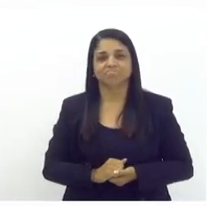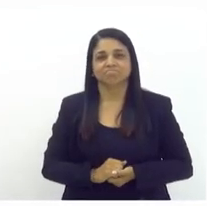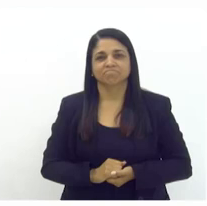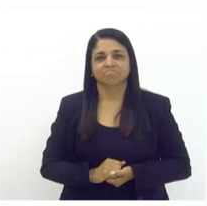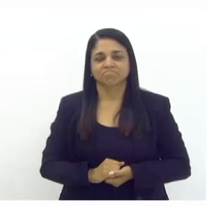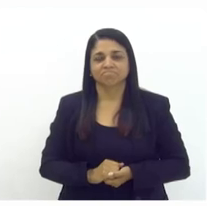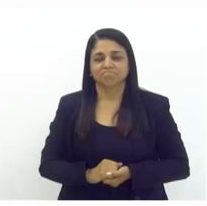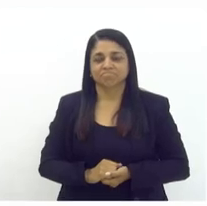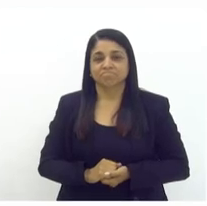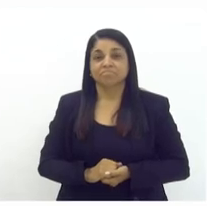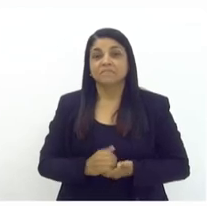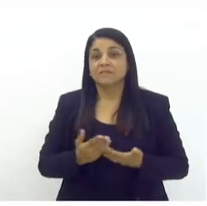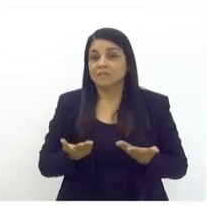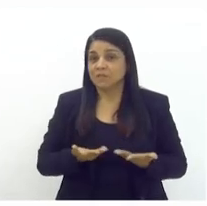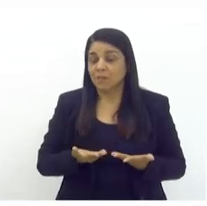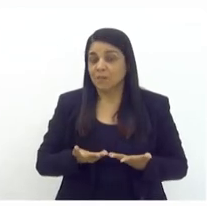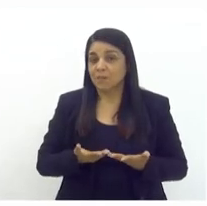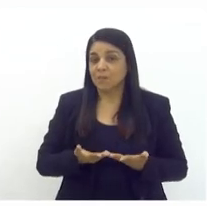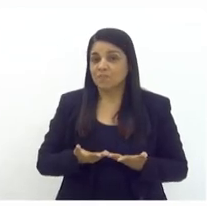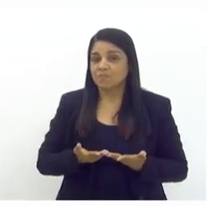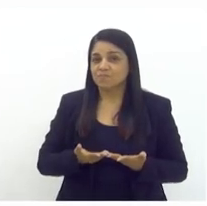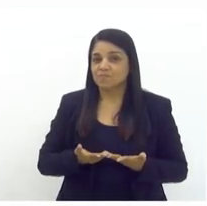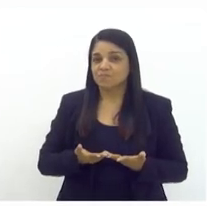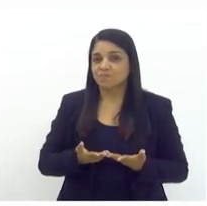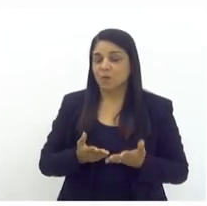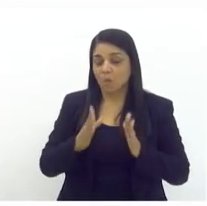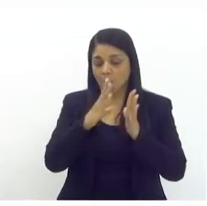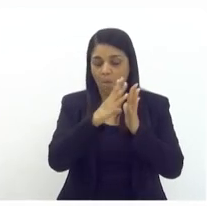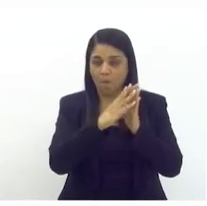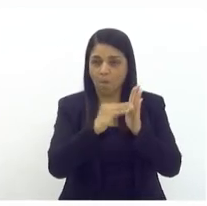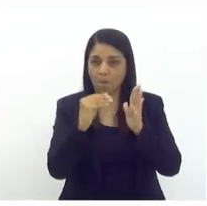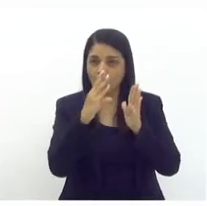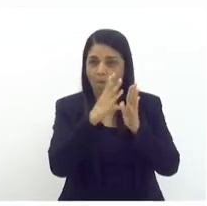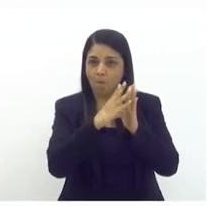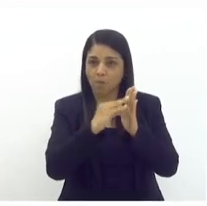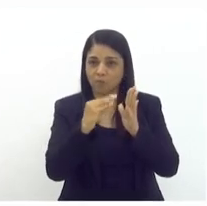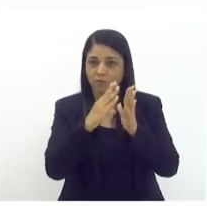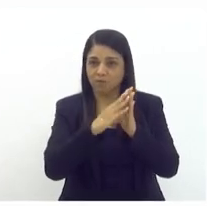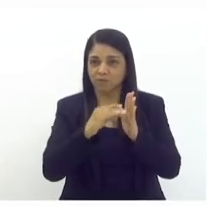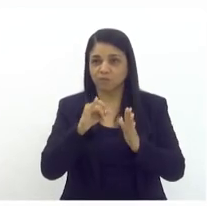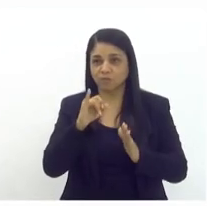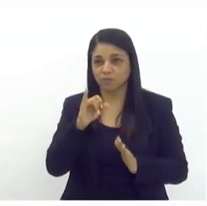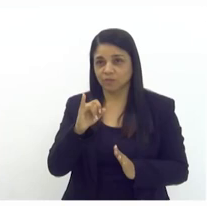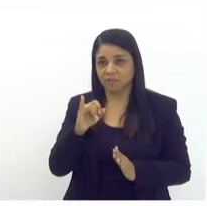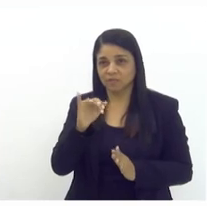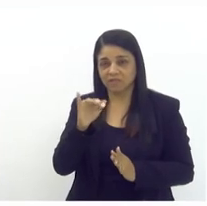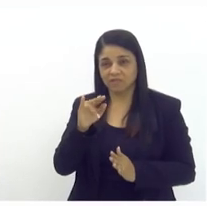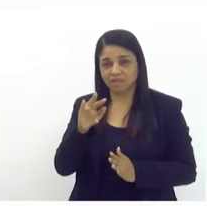falar um pouco sobre esse modelo do Aldo Iva